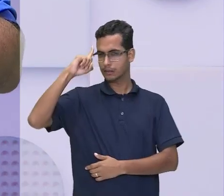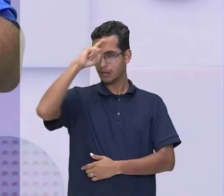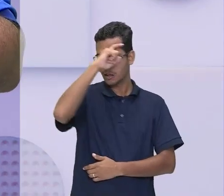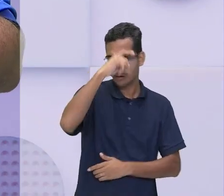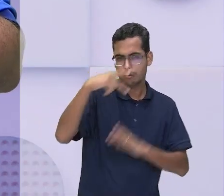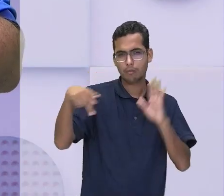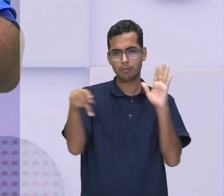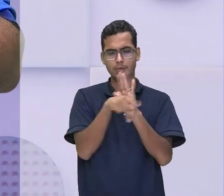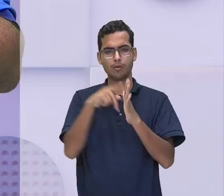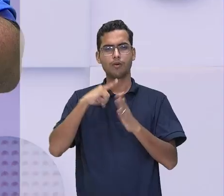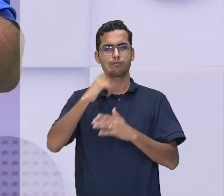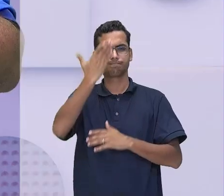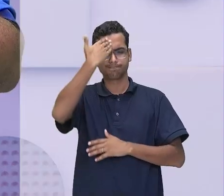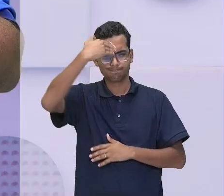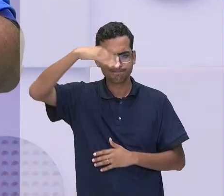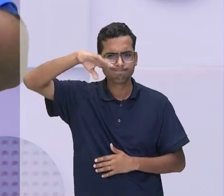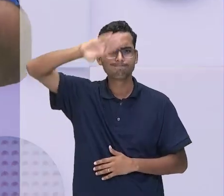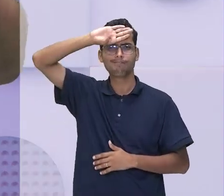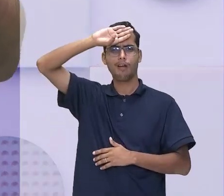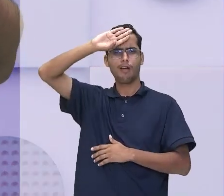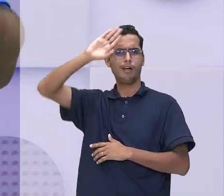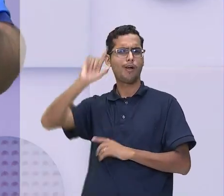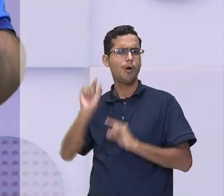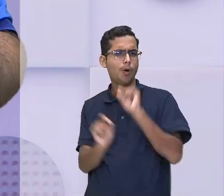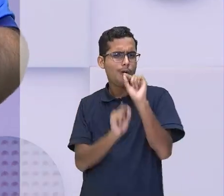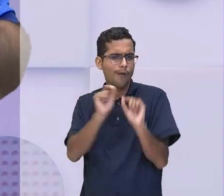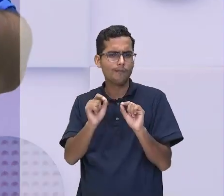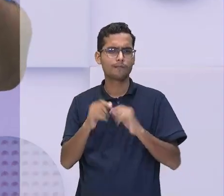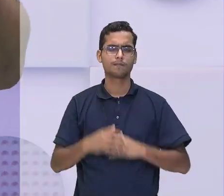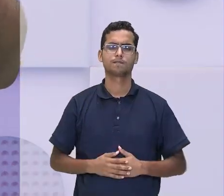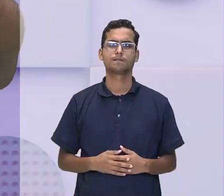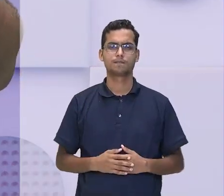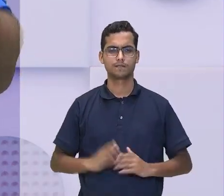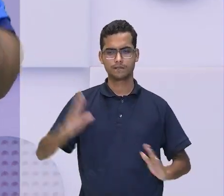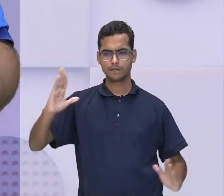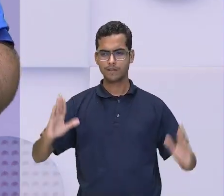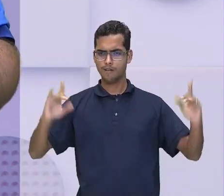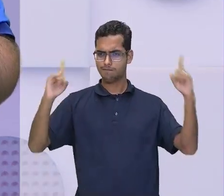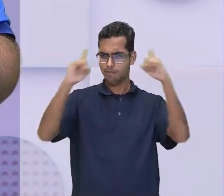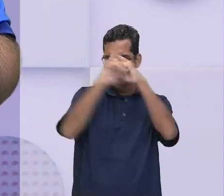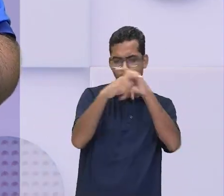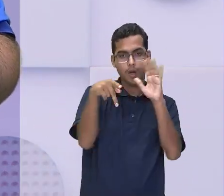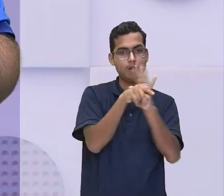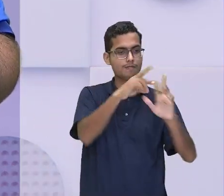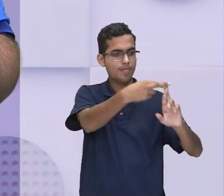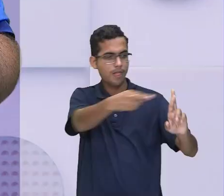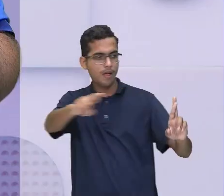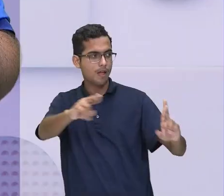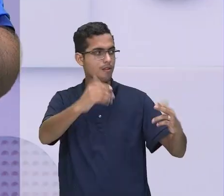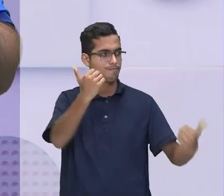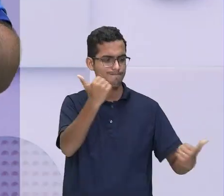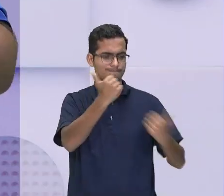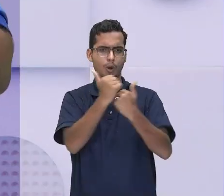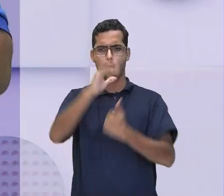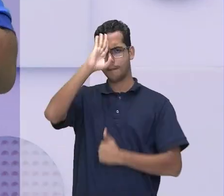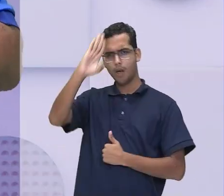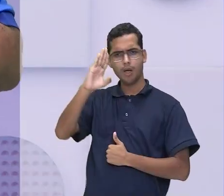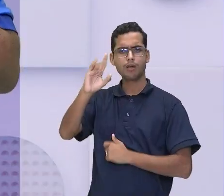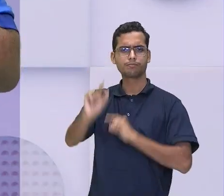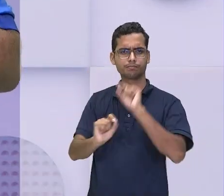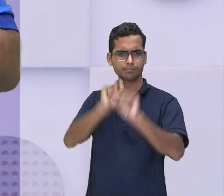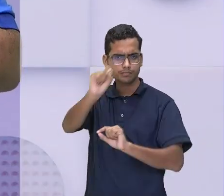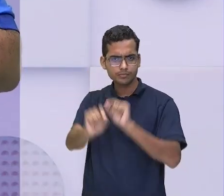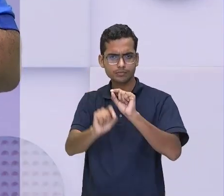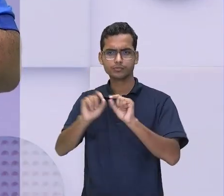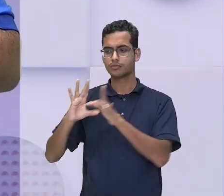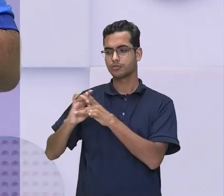religião ela é um óculos, ela é um suporte que às vezes vai dar um